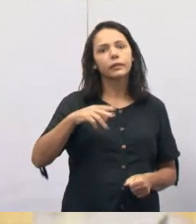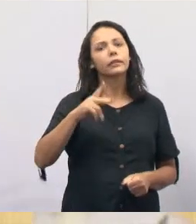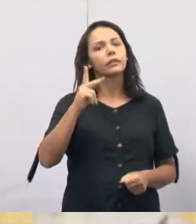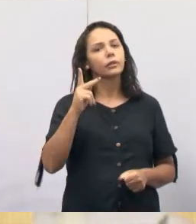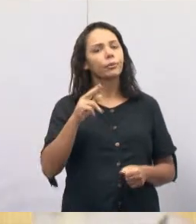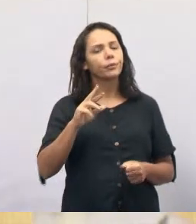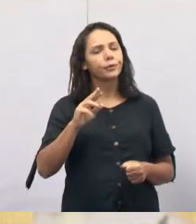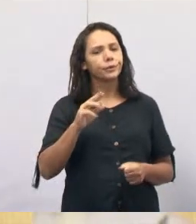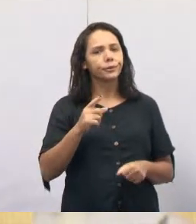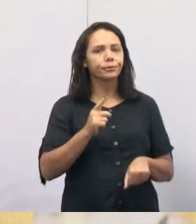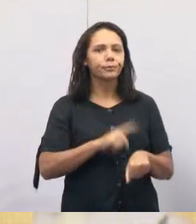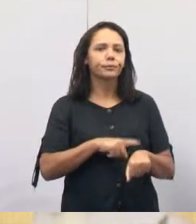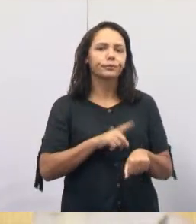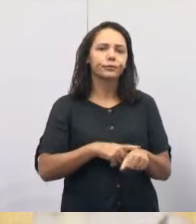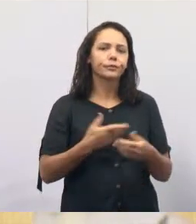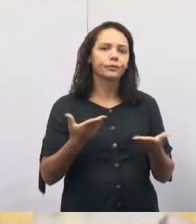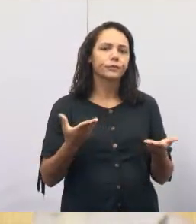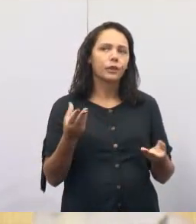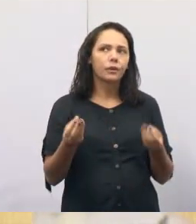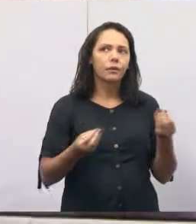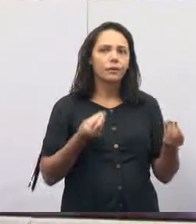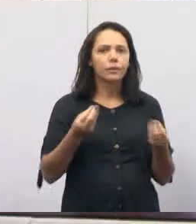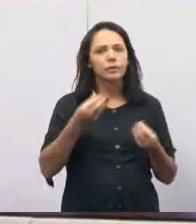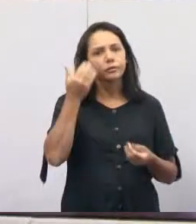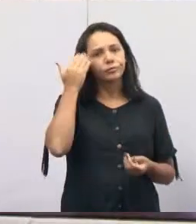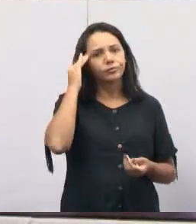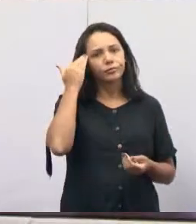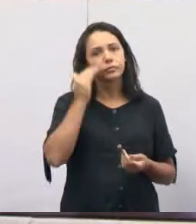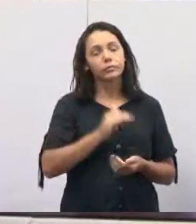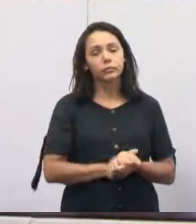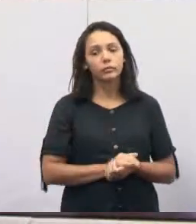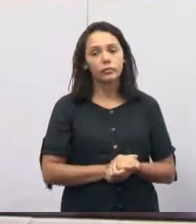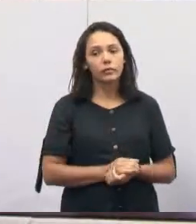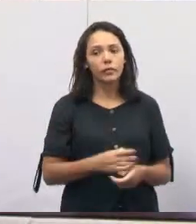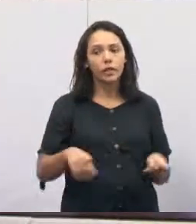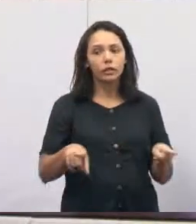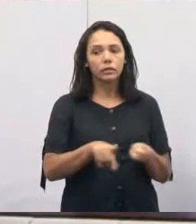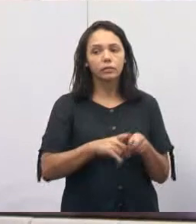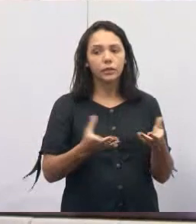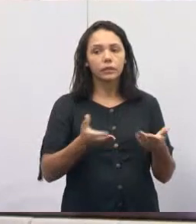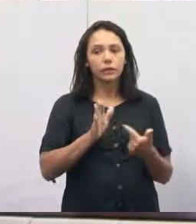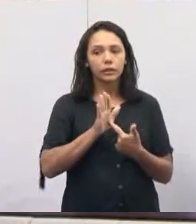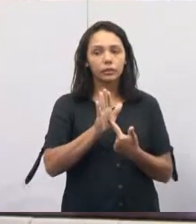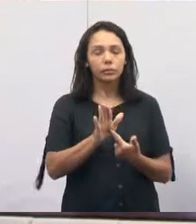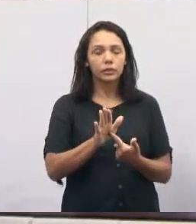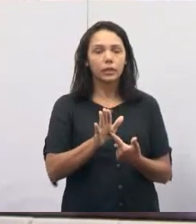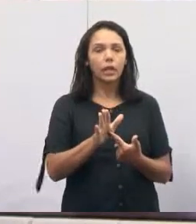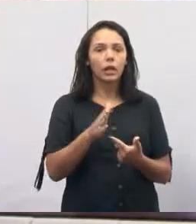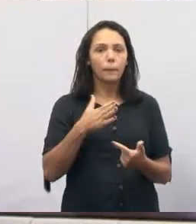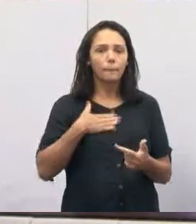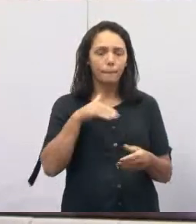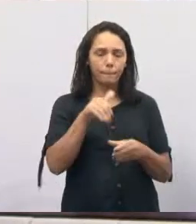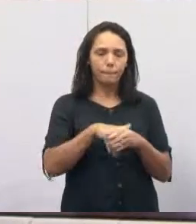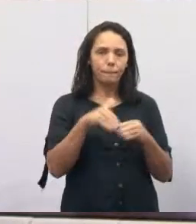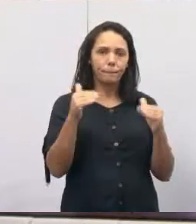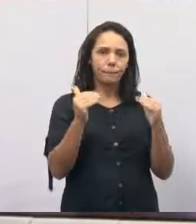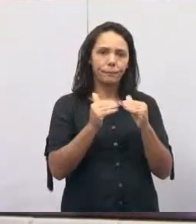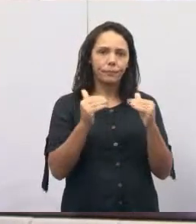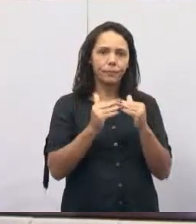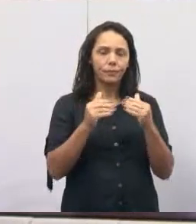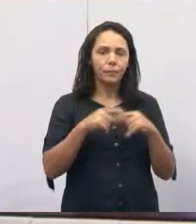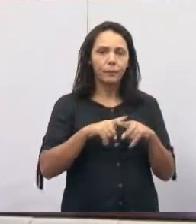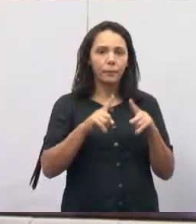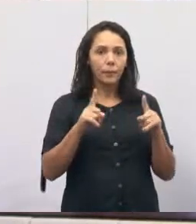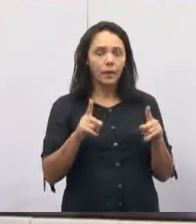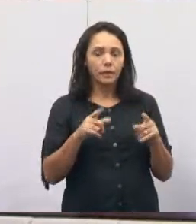lá entender uma coisa dessa. Também quero contribuir, senhor presidente, dizer assim que eu vou votar favorável, mas assim, tenha uma